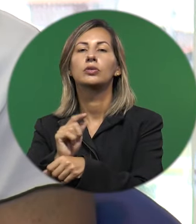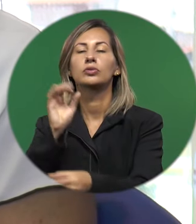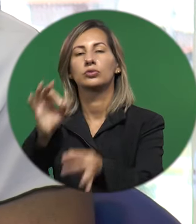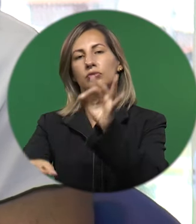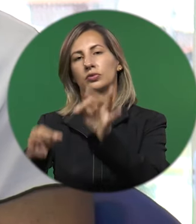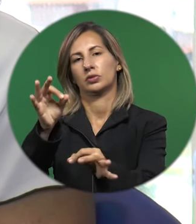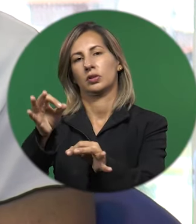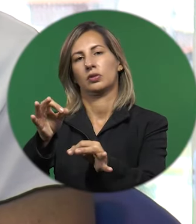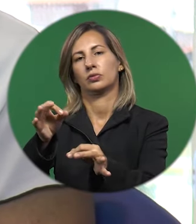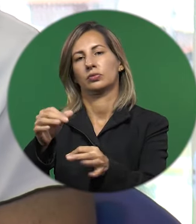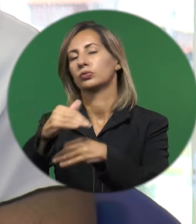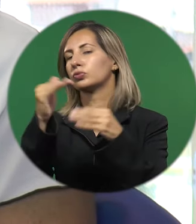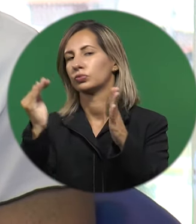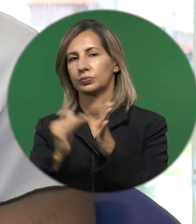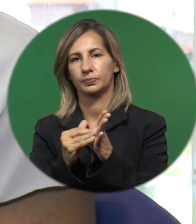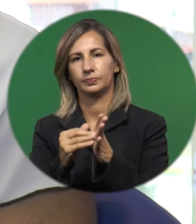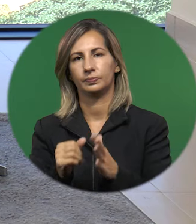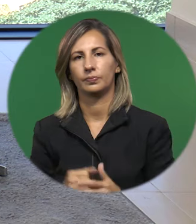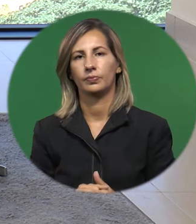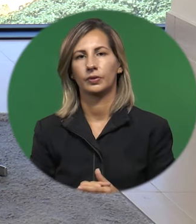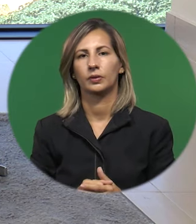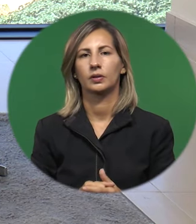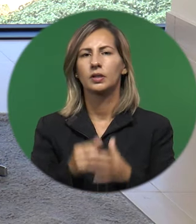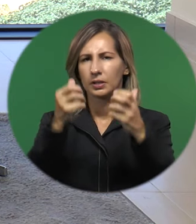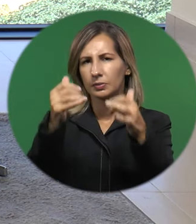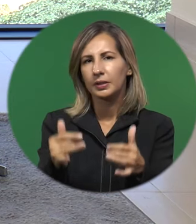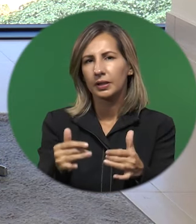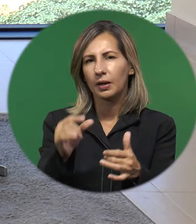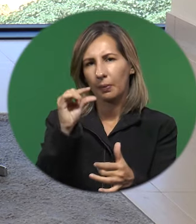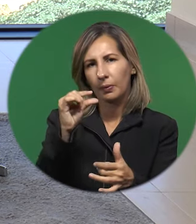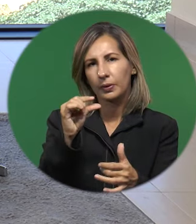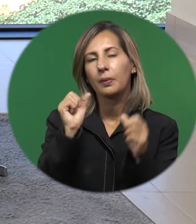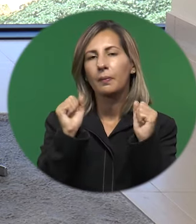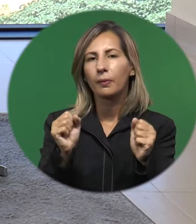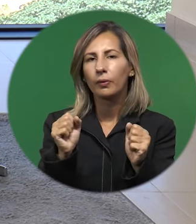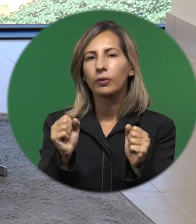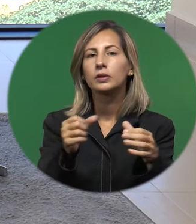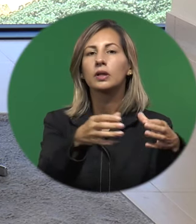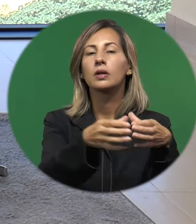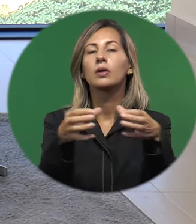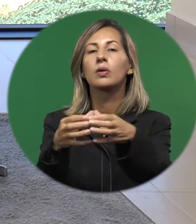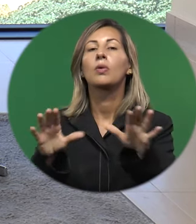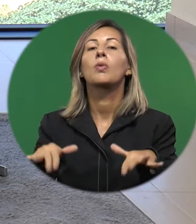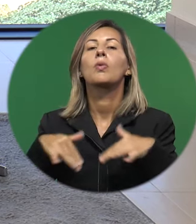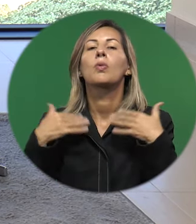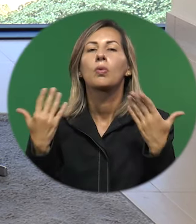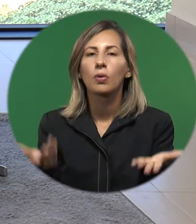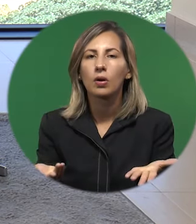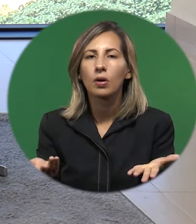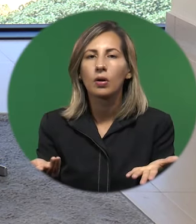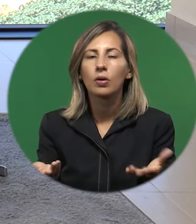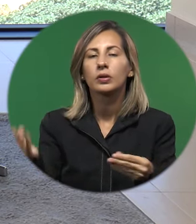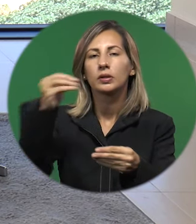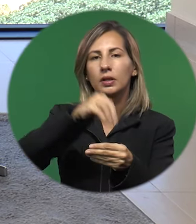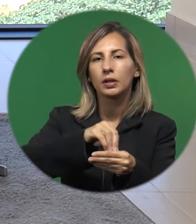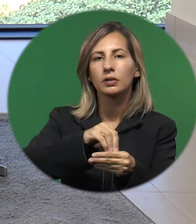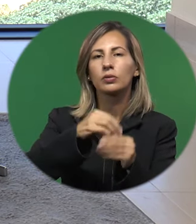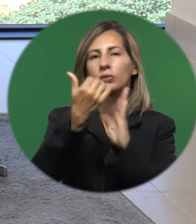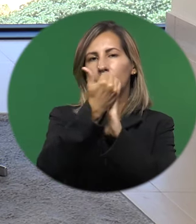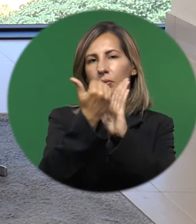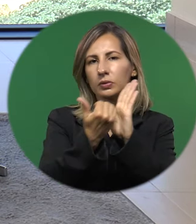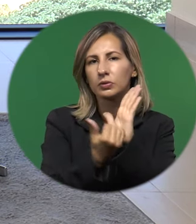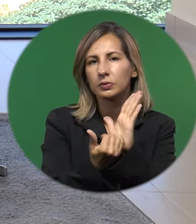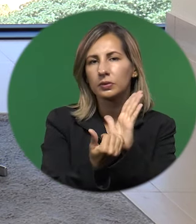pessoas do Poder Judiciário como um todo. Você pode dar mais alguns detalhes? Que áreas vão ser trabalhadas dentro